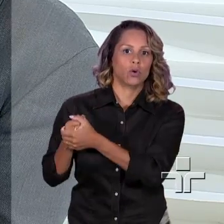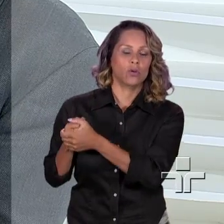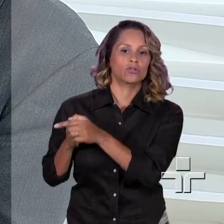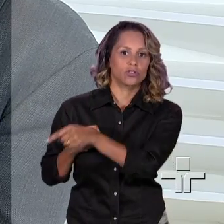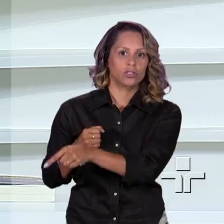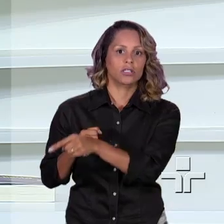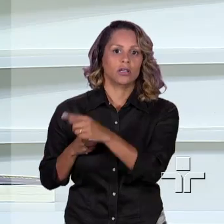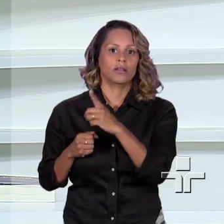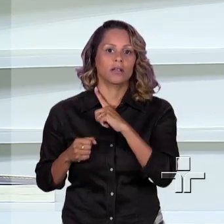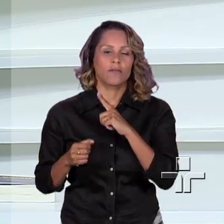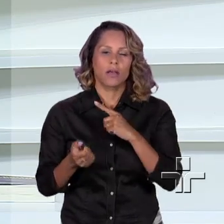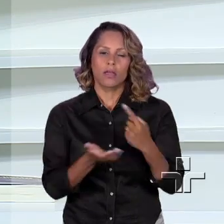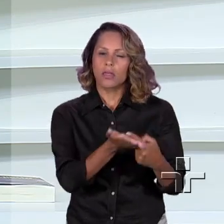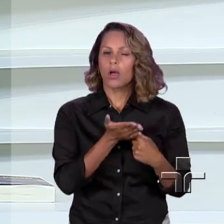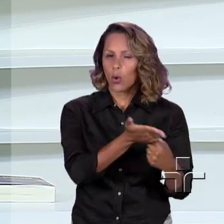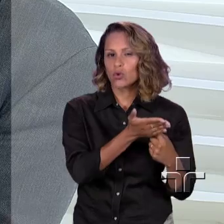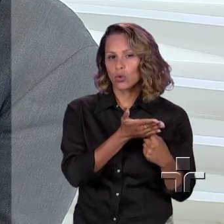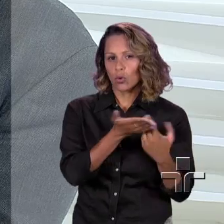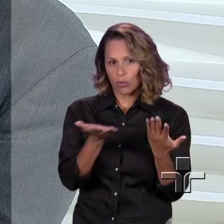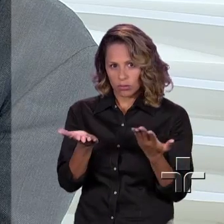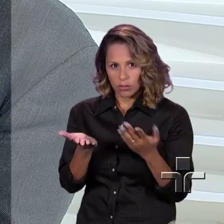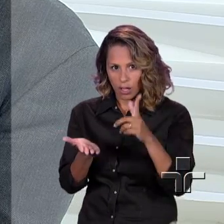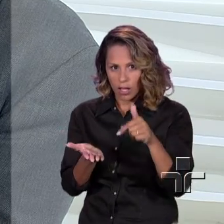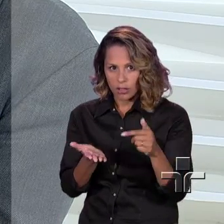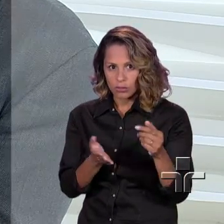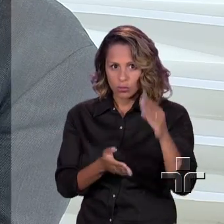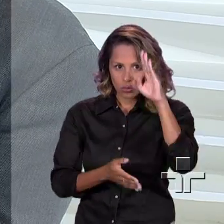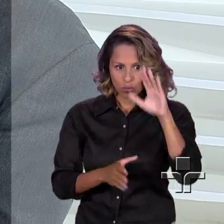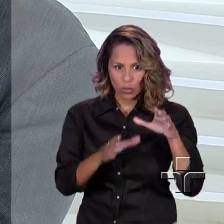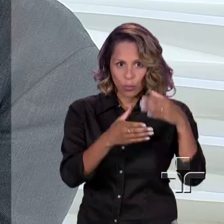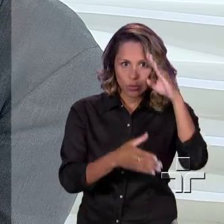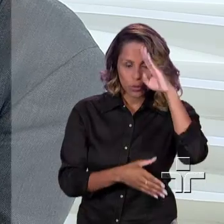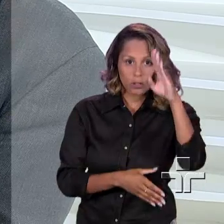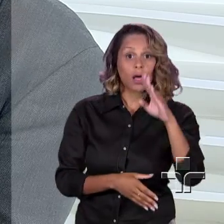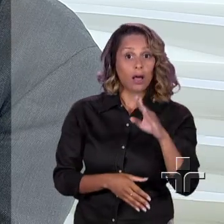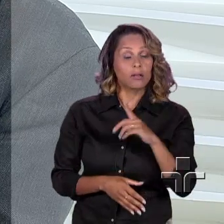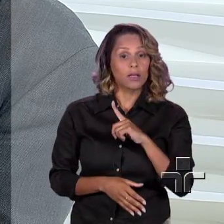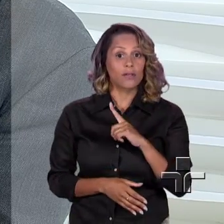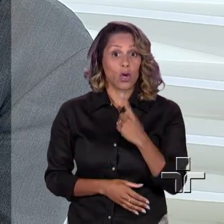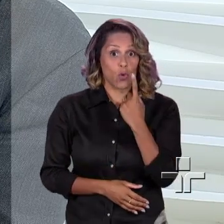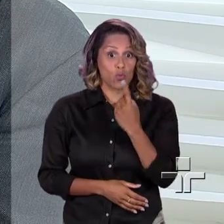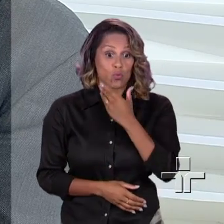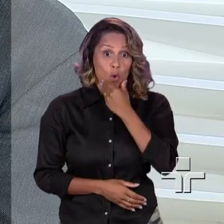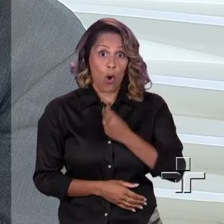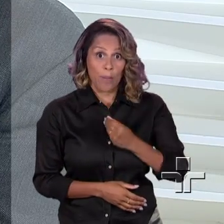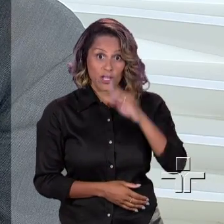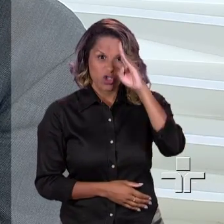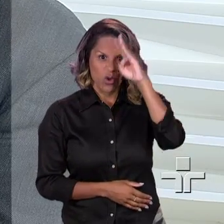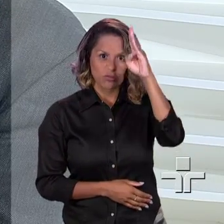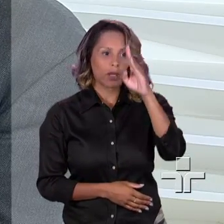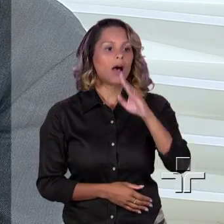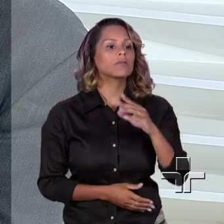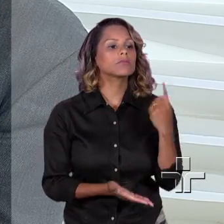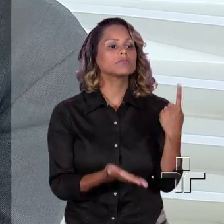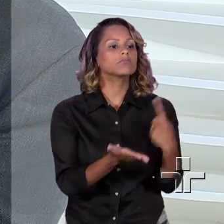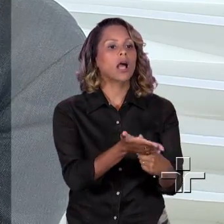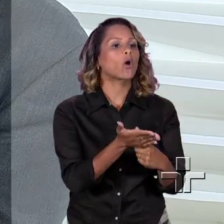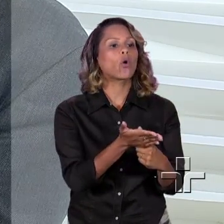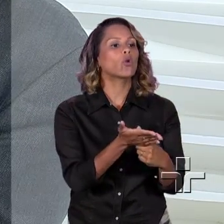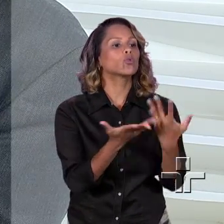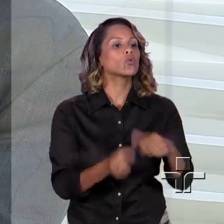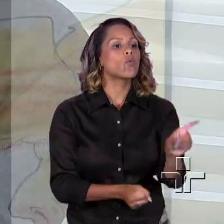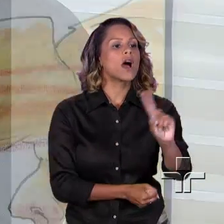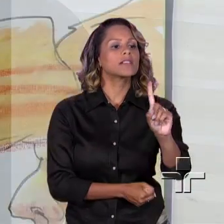Ele negociou com os soldados. É um soldado que não cumpriu esse acordo, então Lamarca resolveu matar ele e foi